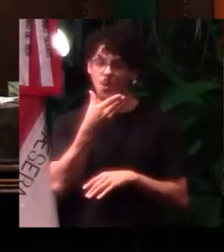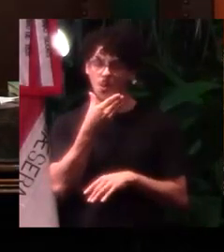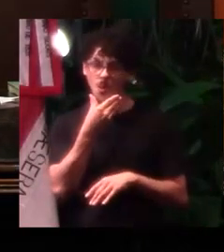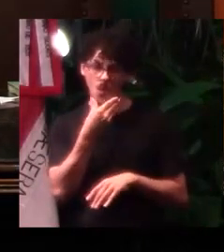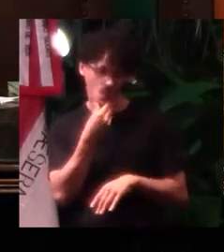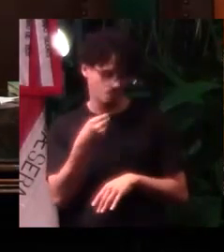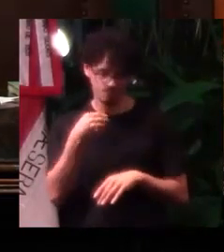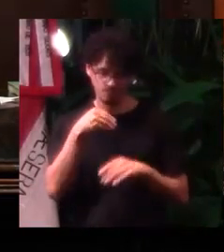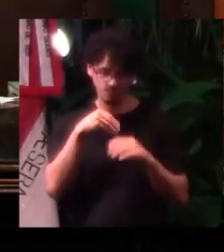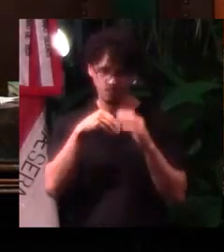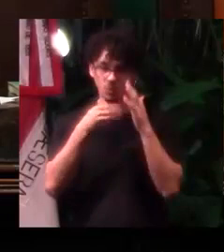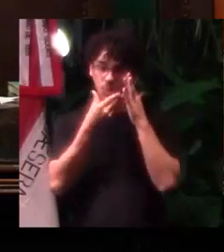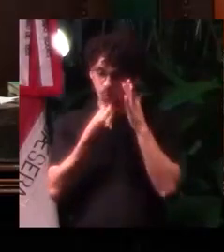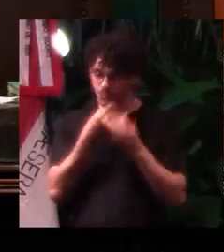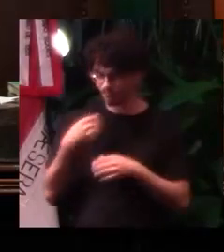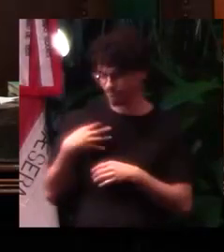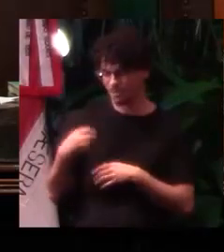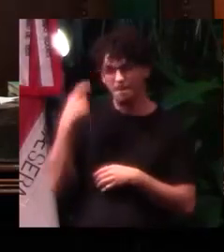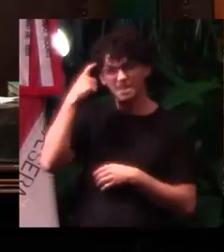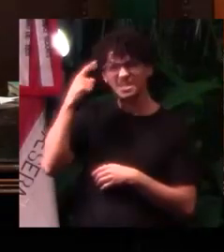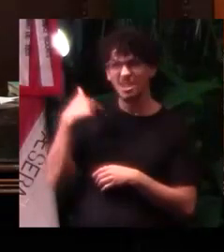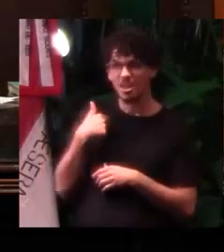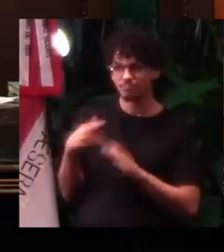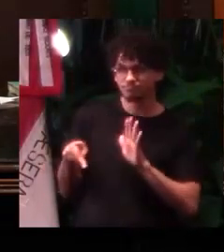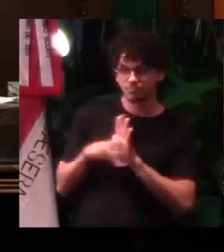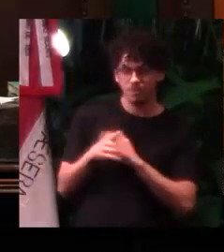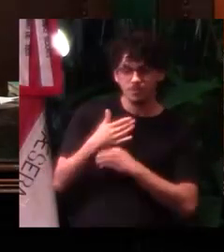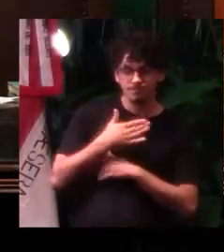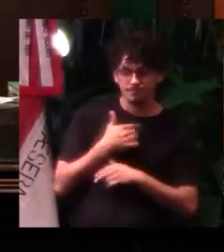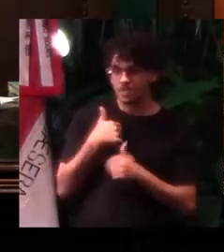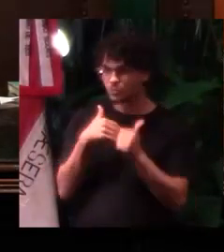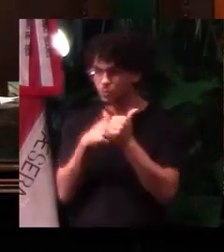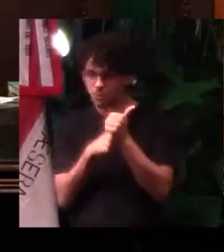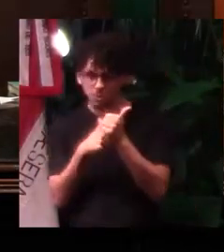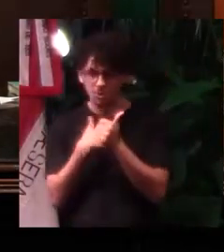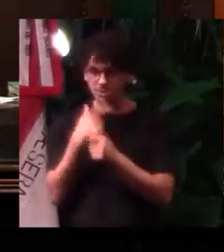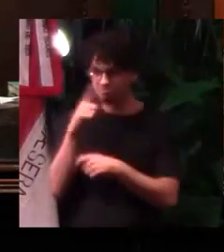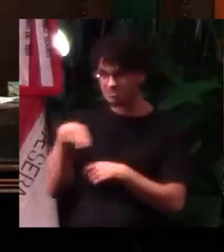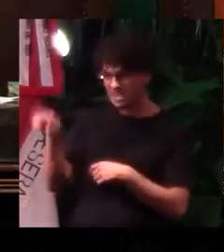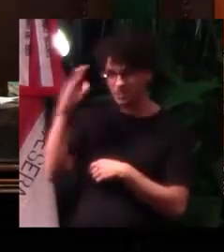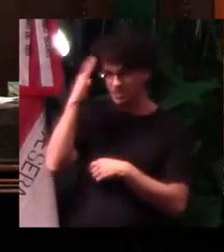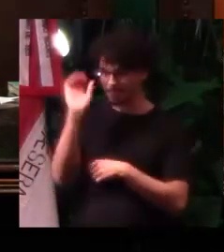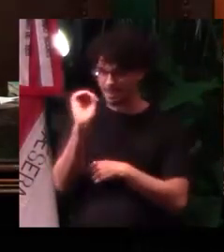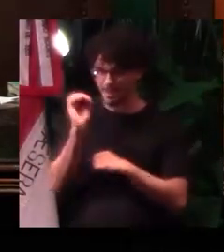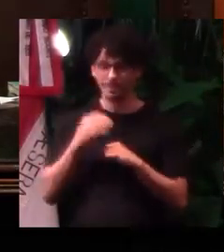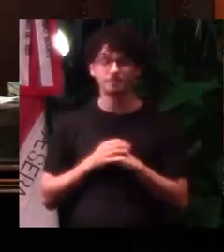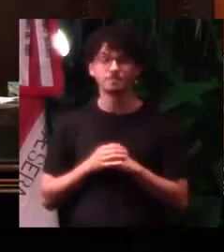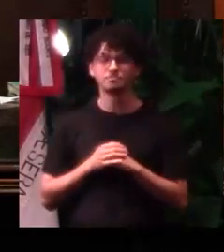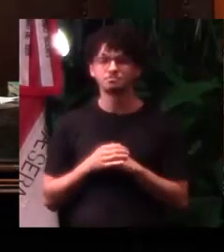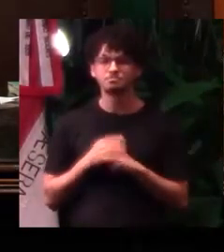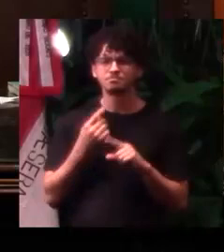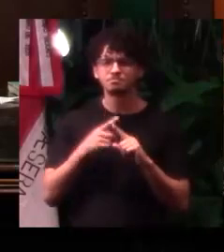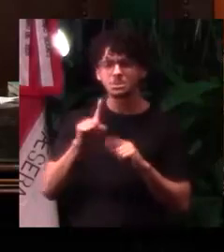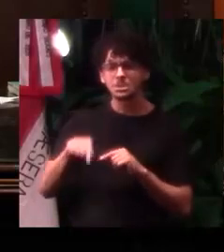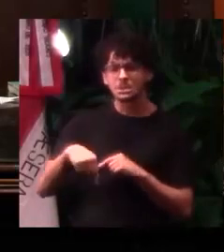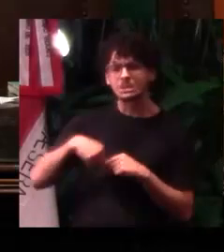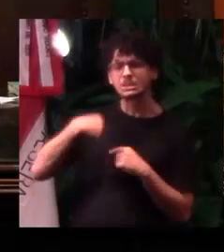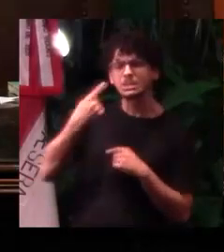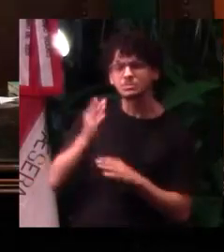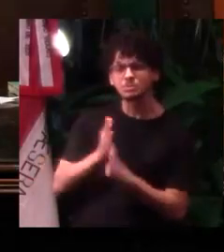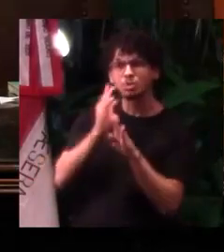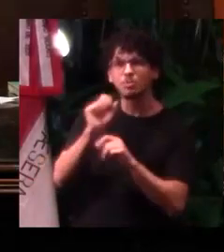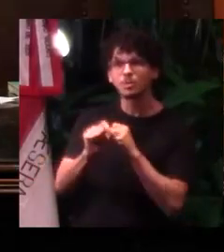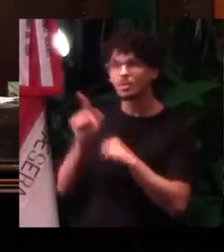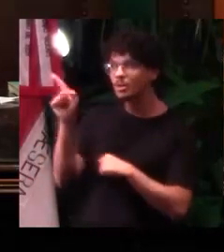total revelia dos demais, inclusive principalmente da mãe. Depois ele descobre que a mãe sabia, porque ele começa